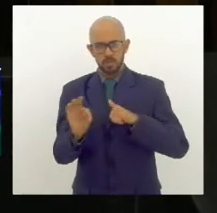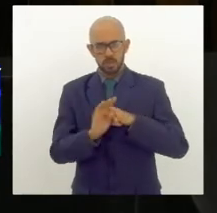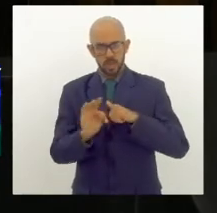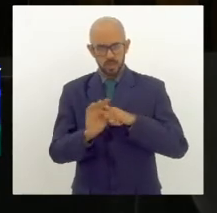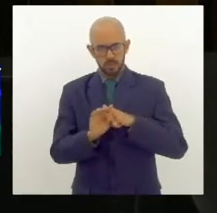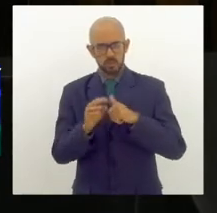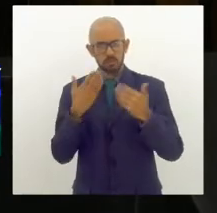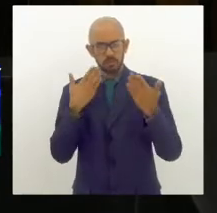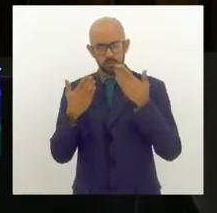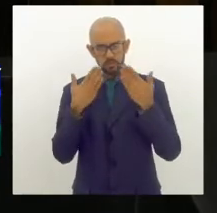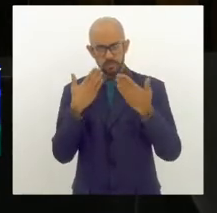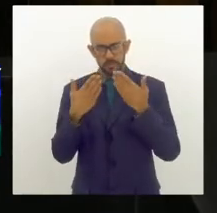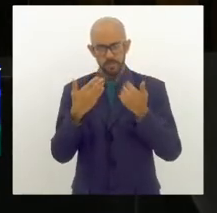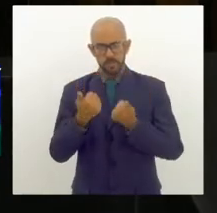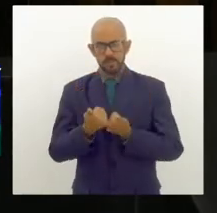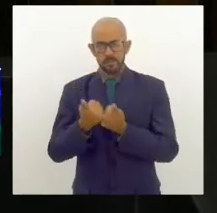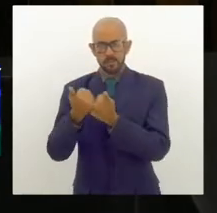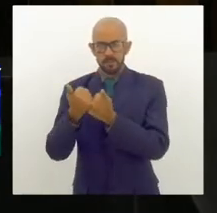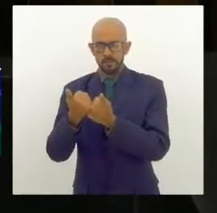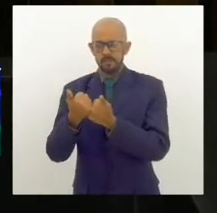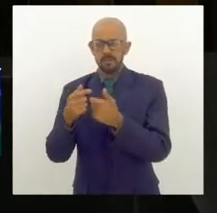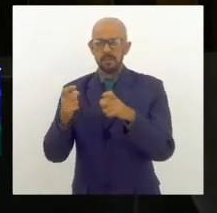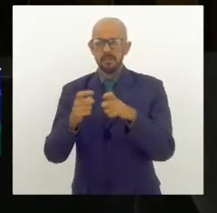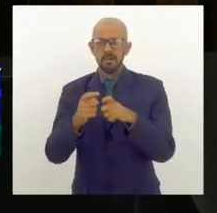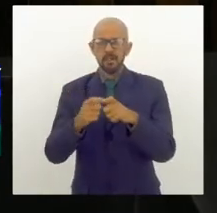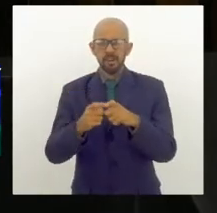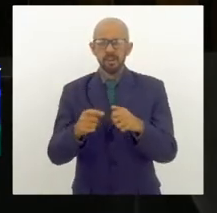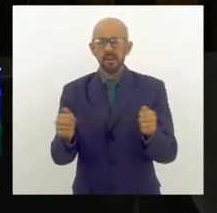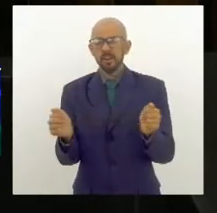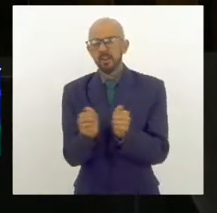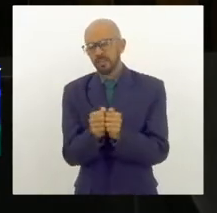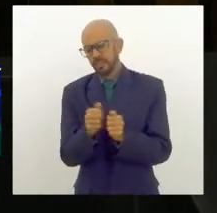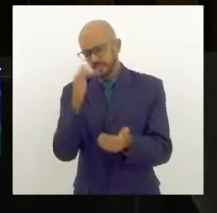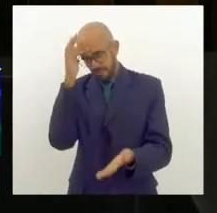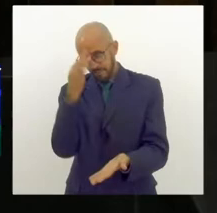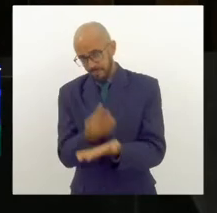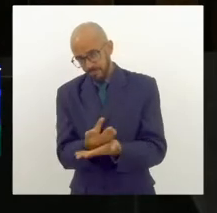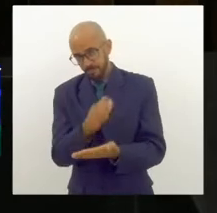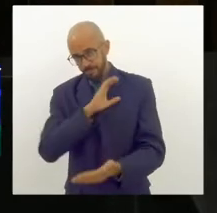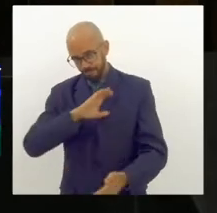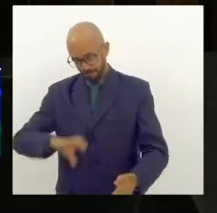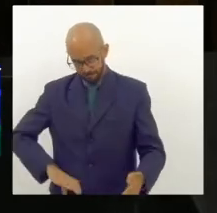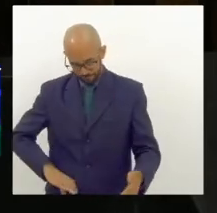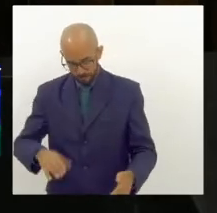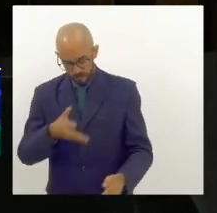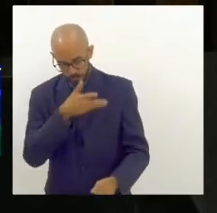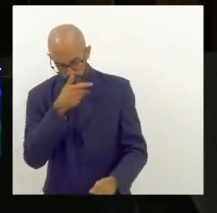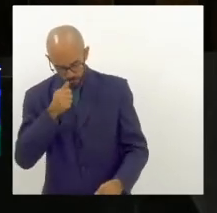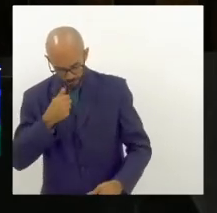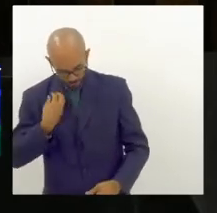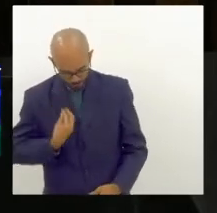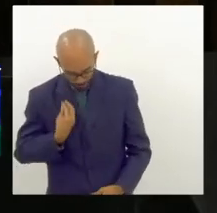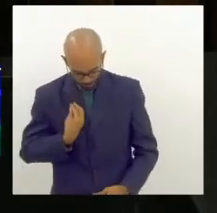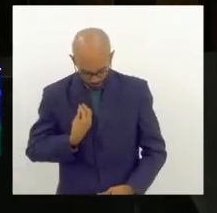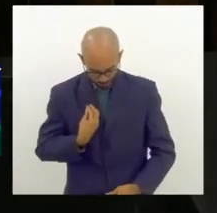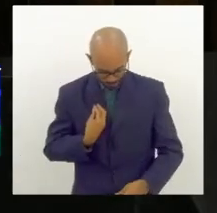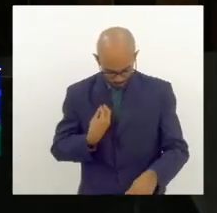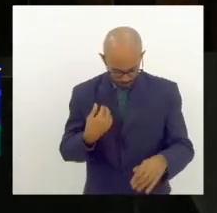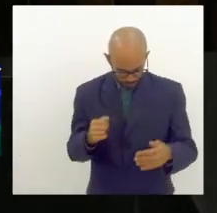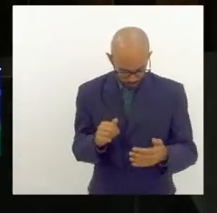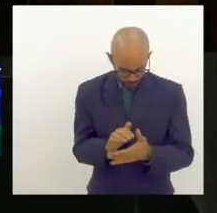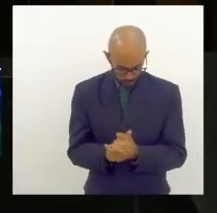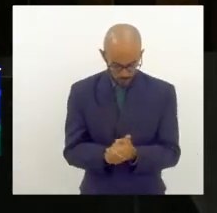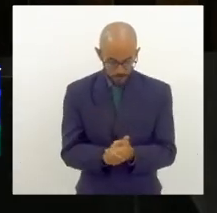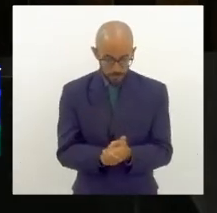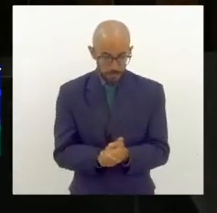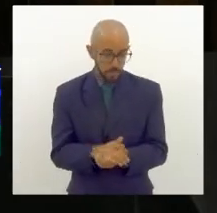auxílio médico, conciliado com a fé cristã, ela salva vidas. Então, não